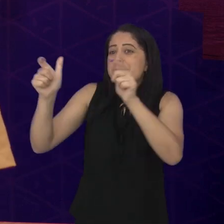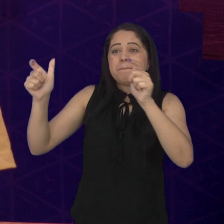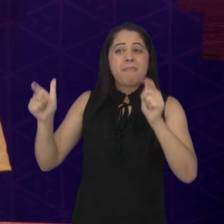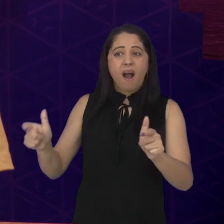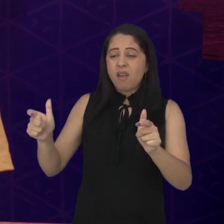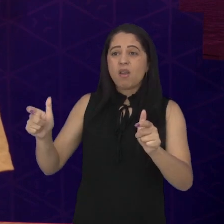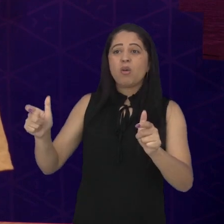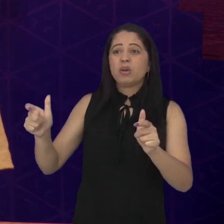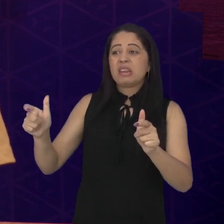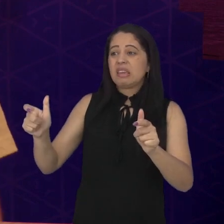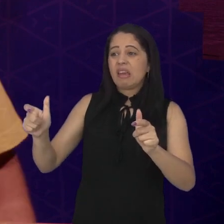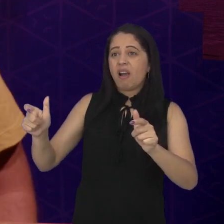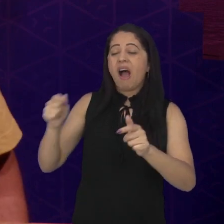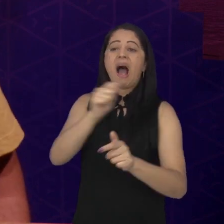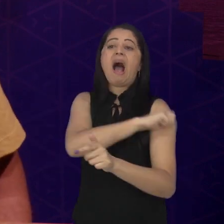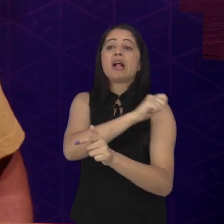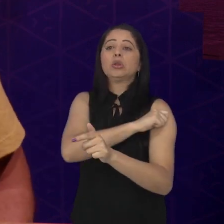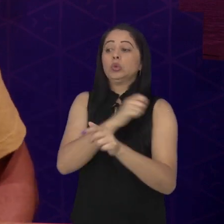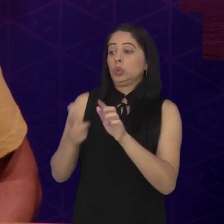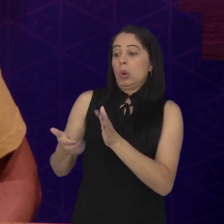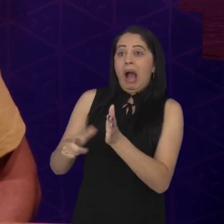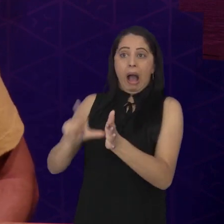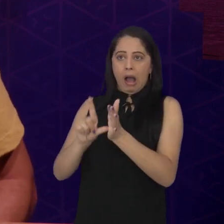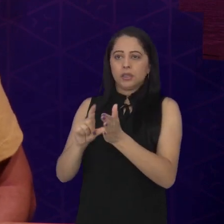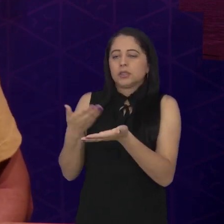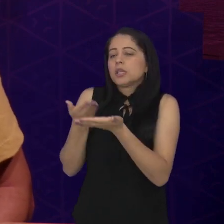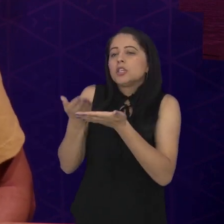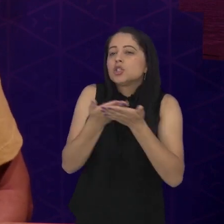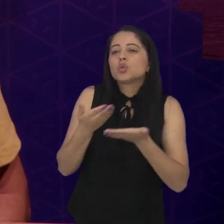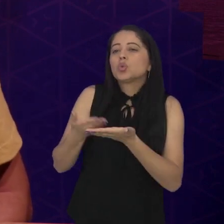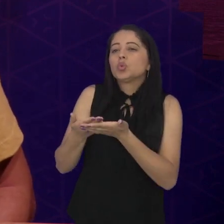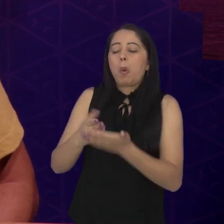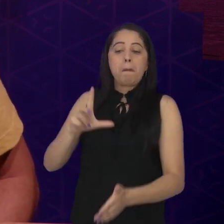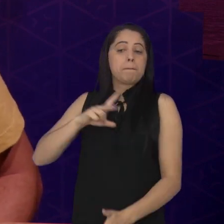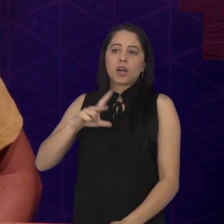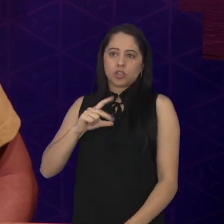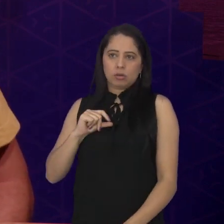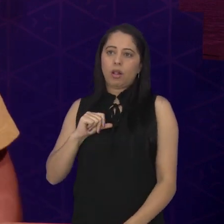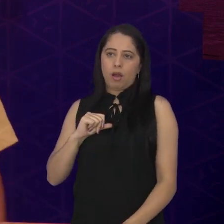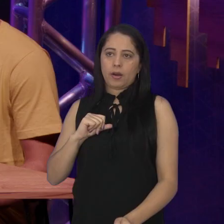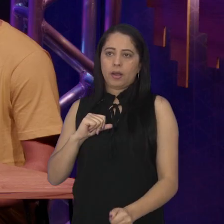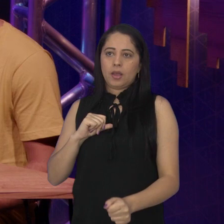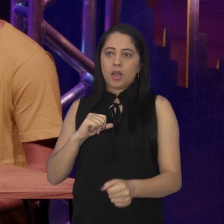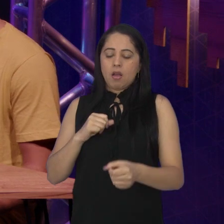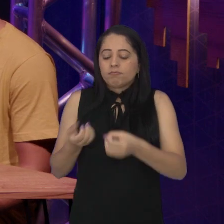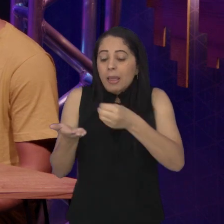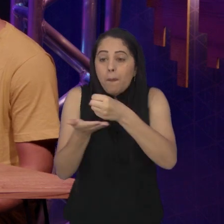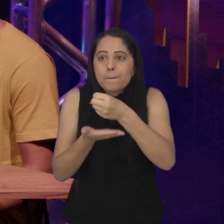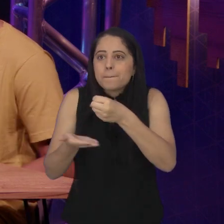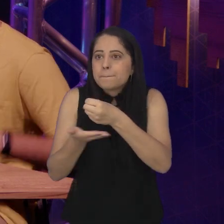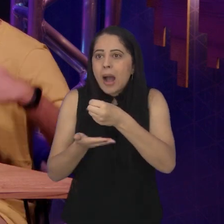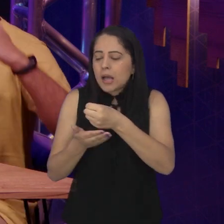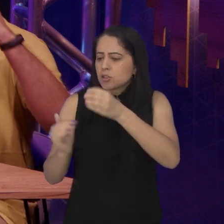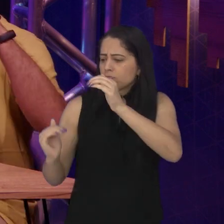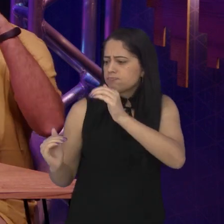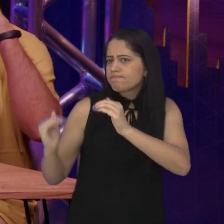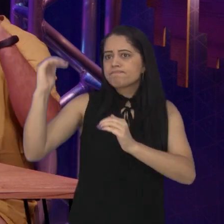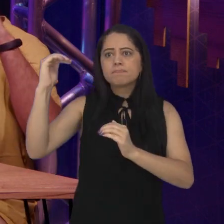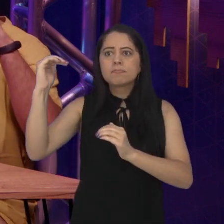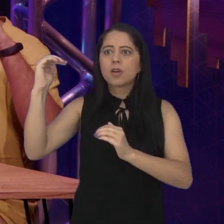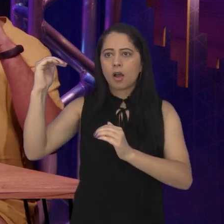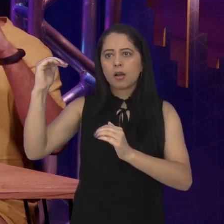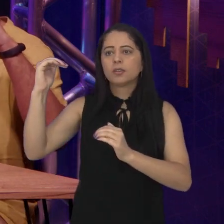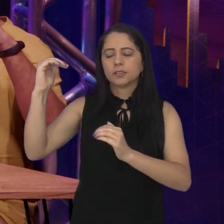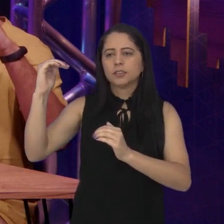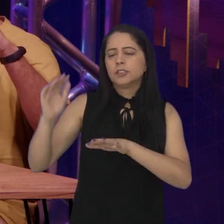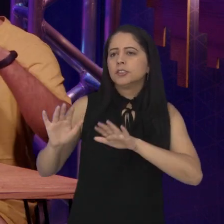lotado de gente que estudou em escola particular, né? teve uma educação básica muito